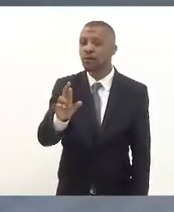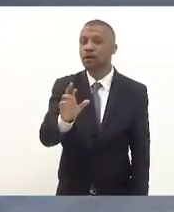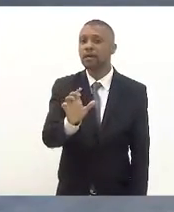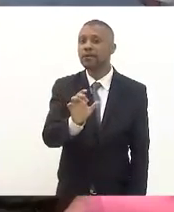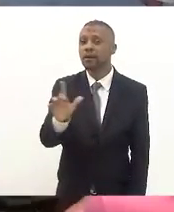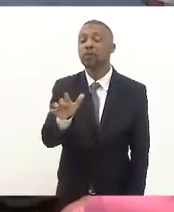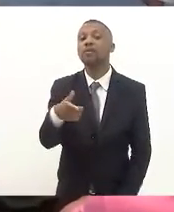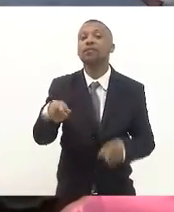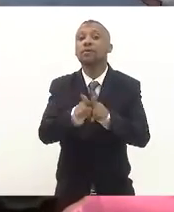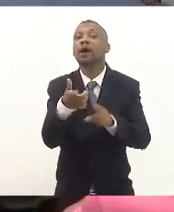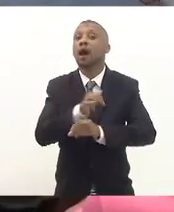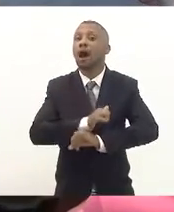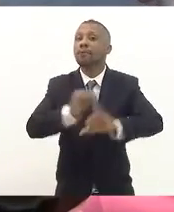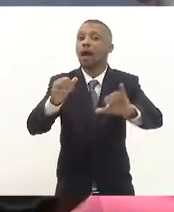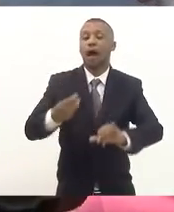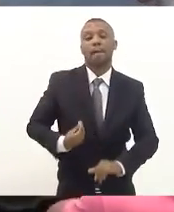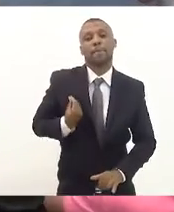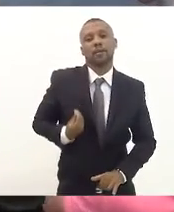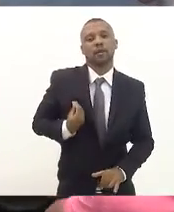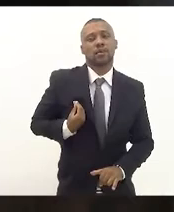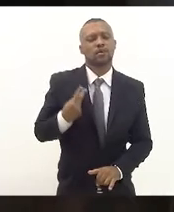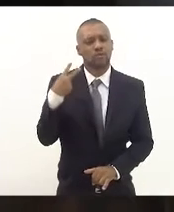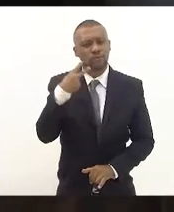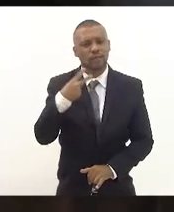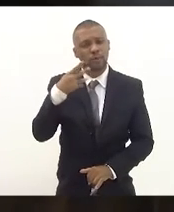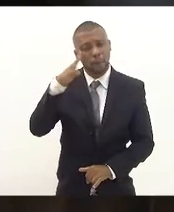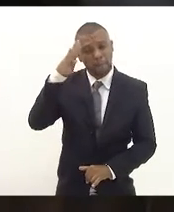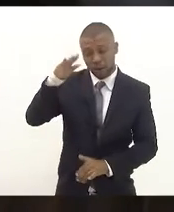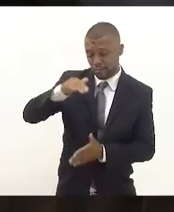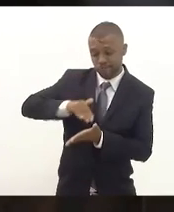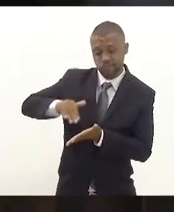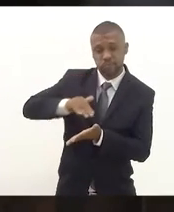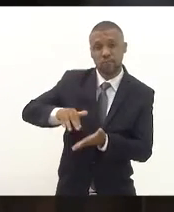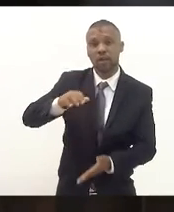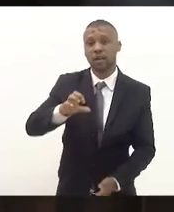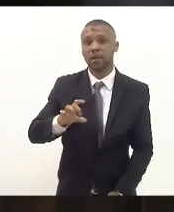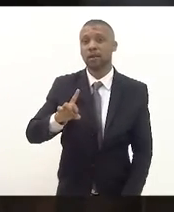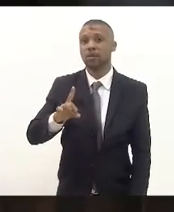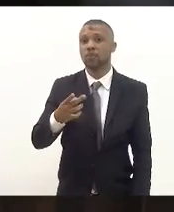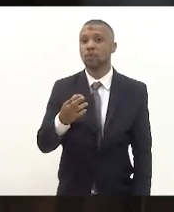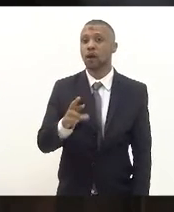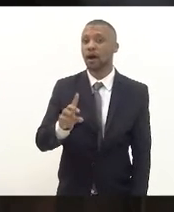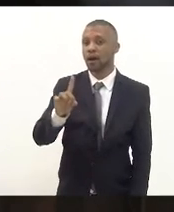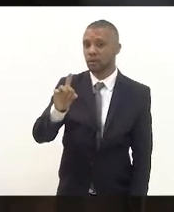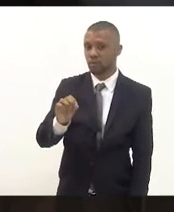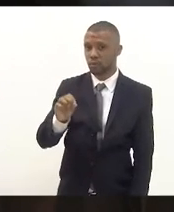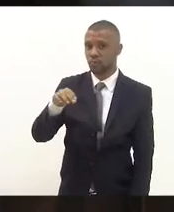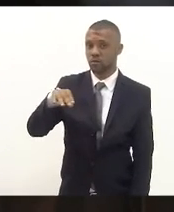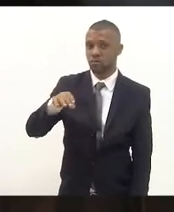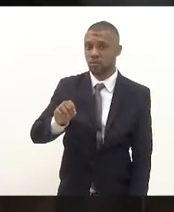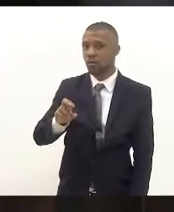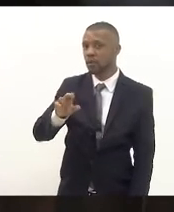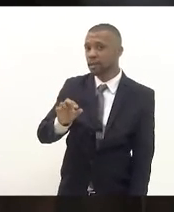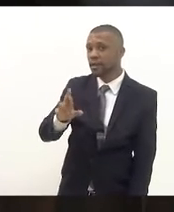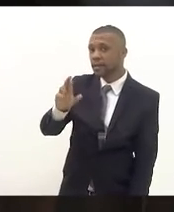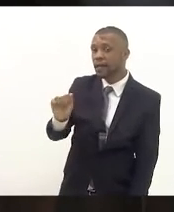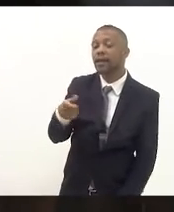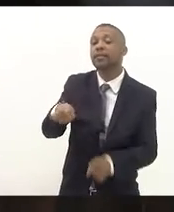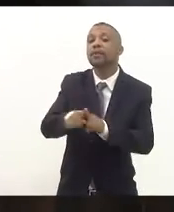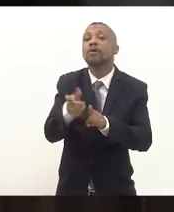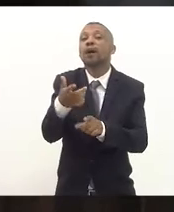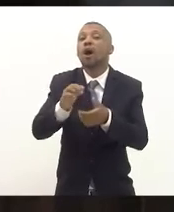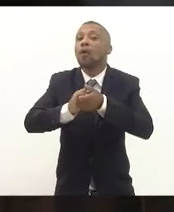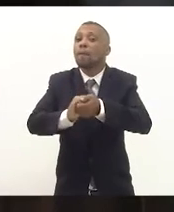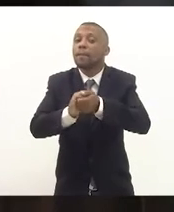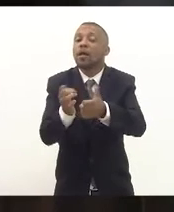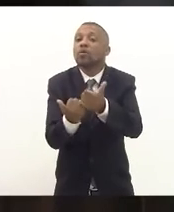a presença do grande Vereador e secretário Eduardo Moreira e cumprimentar aqui